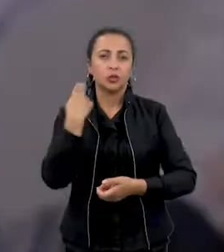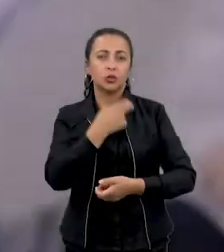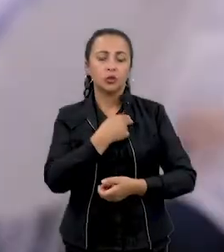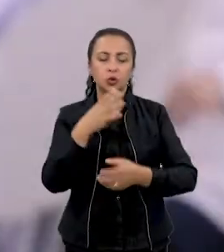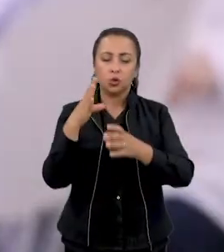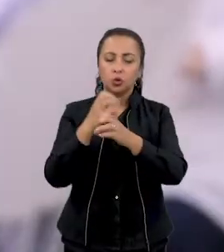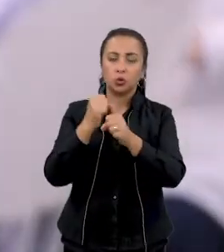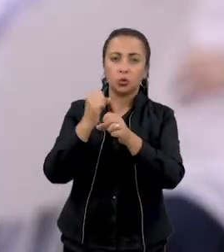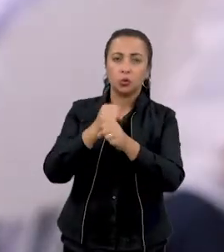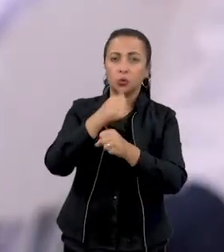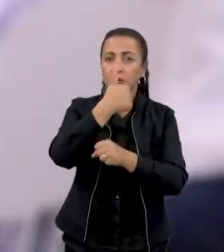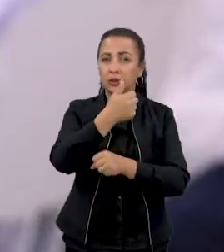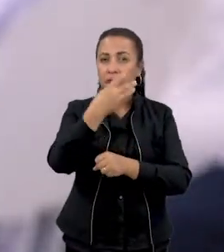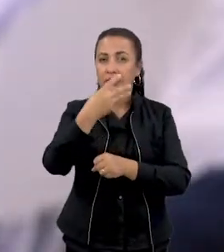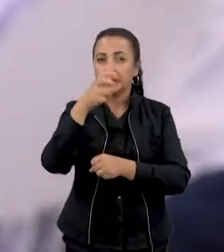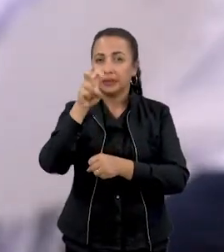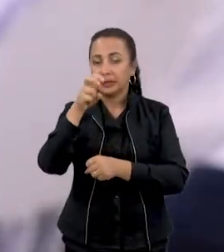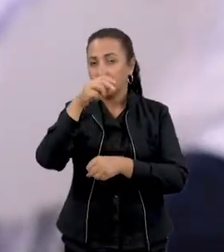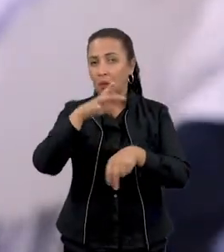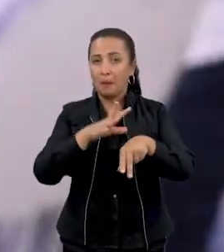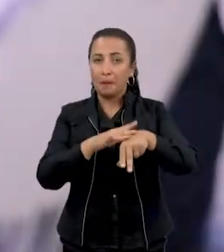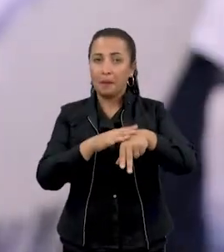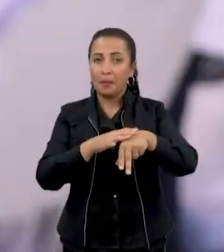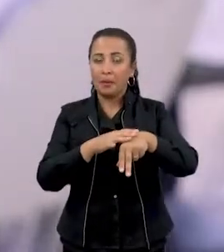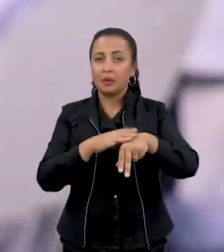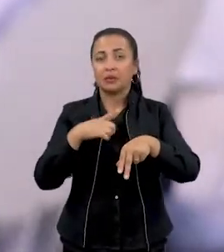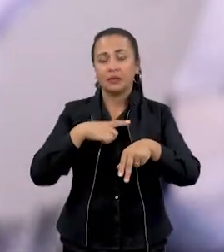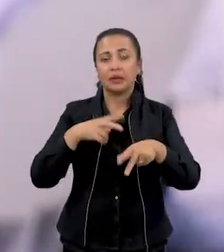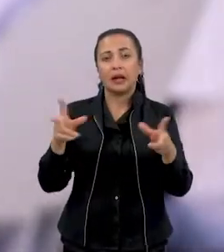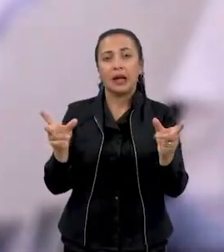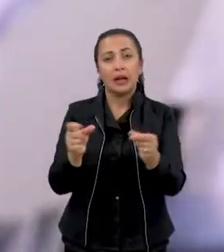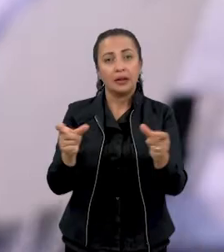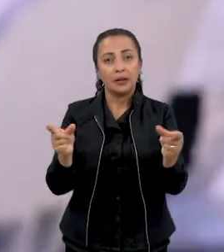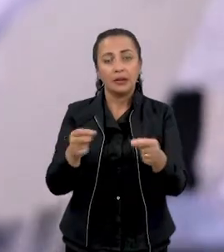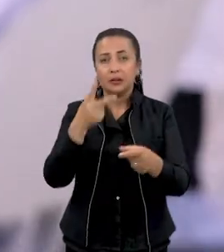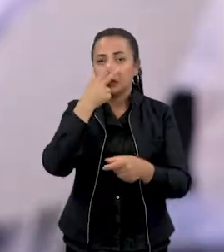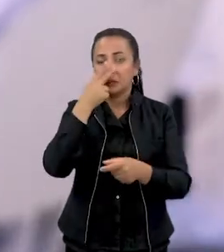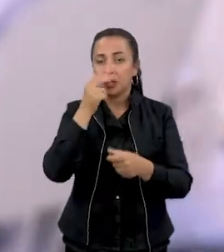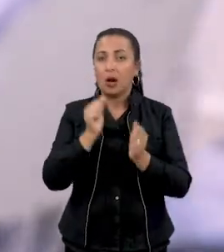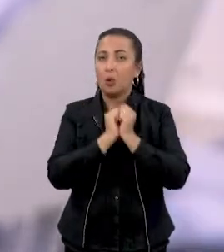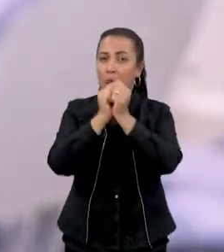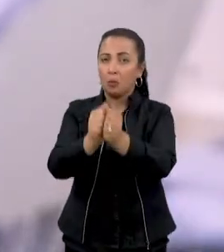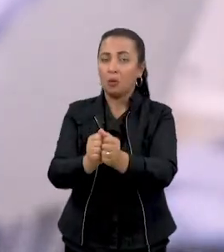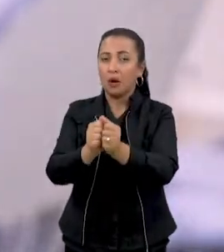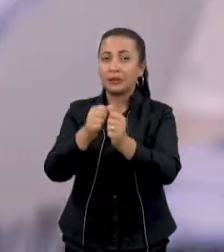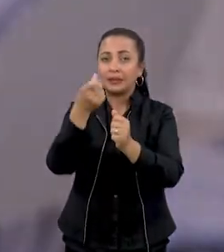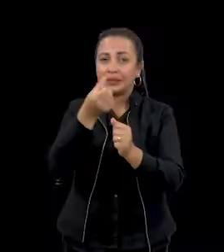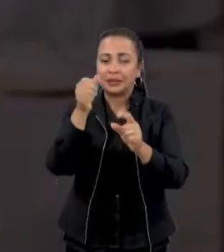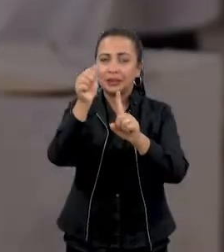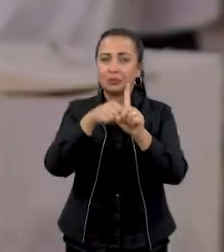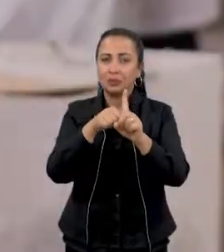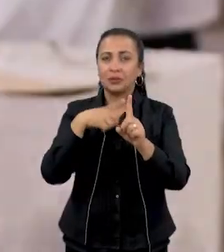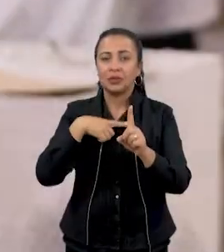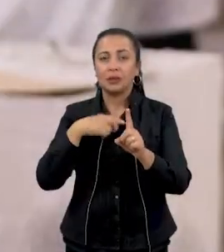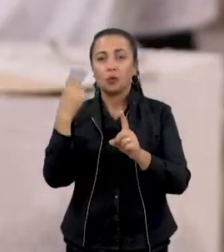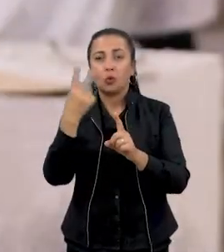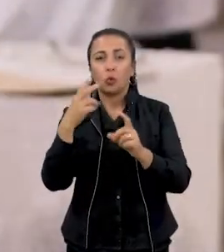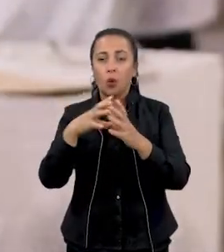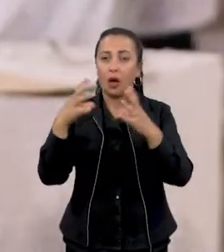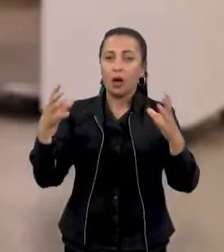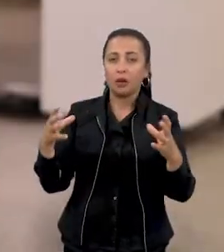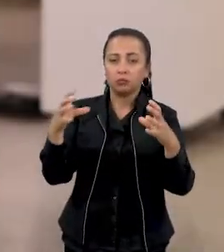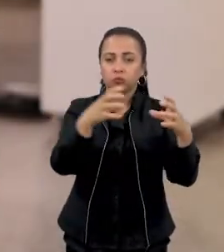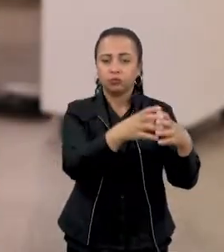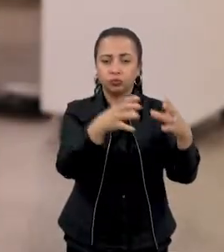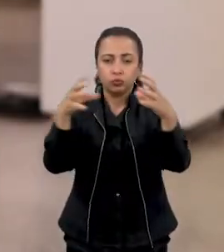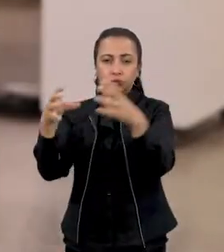A gente totalizou 135 pacientes com câncer de mama, sendo acompanhados durante 6 meses. Nós tivemos 2 grandes